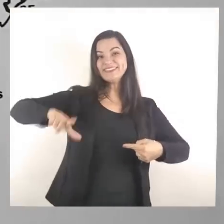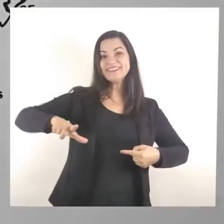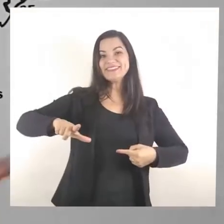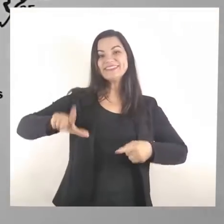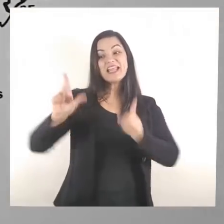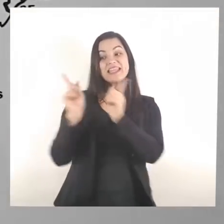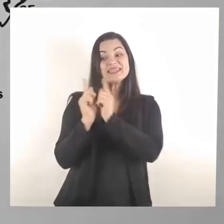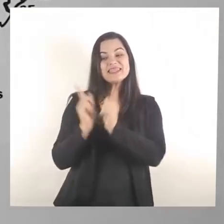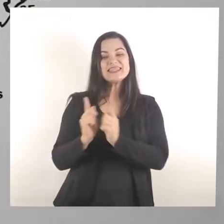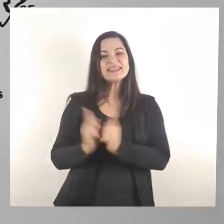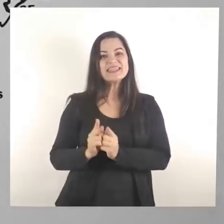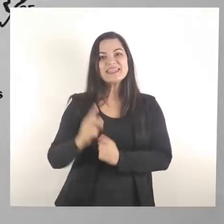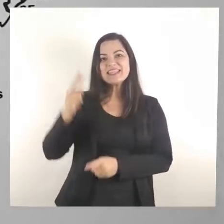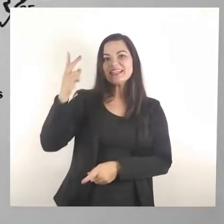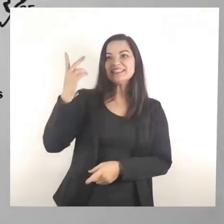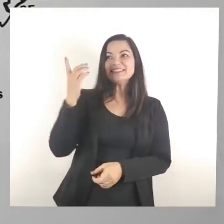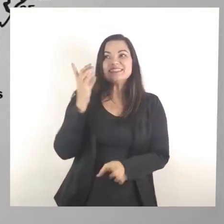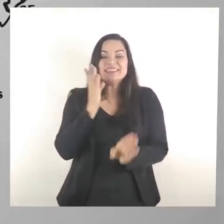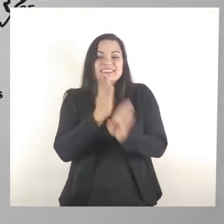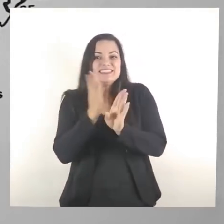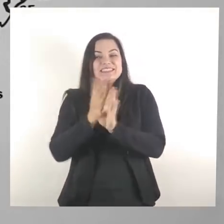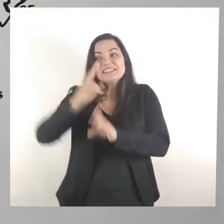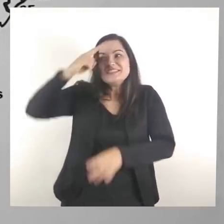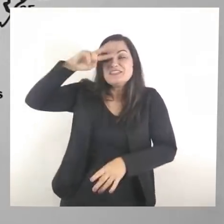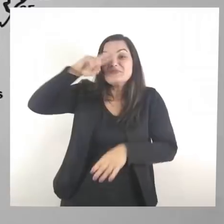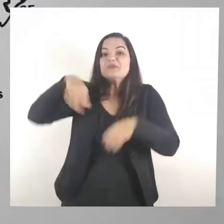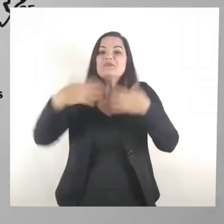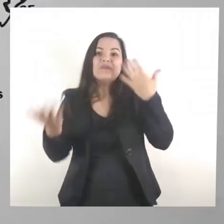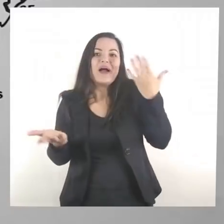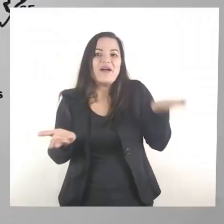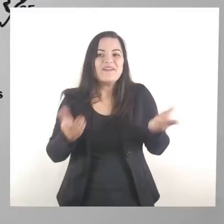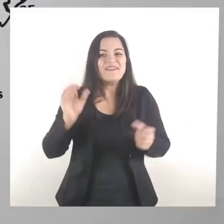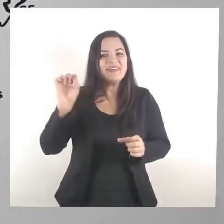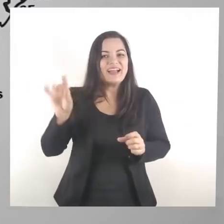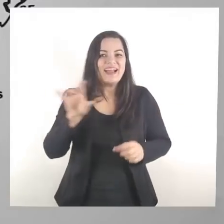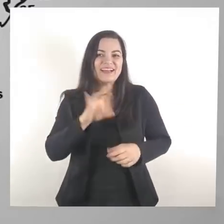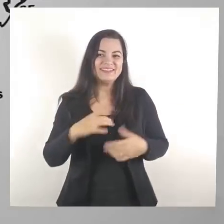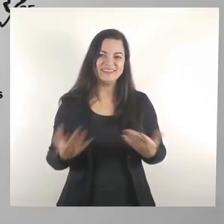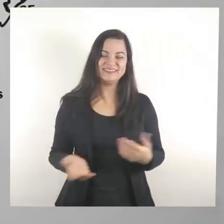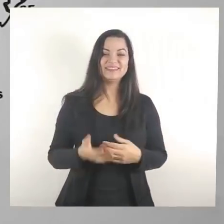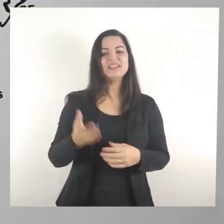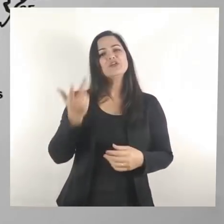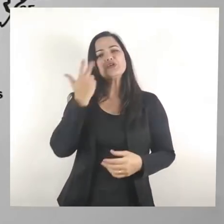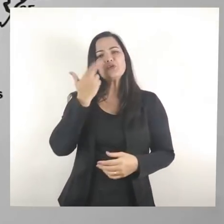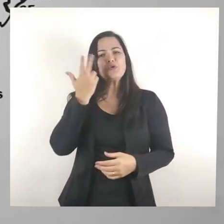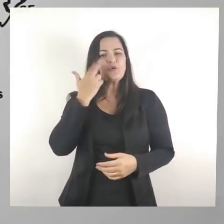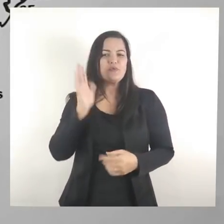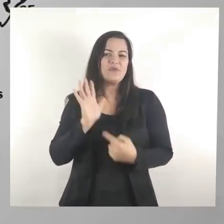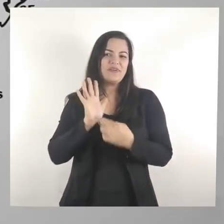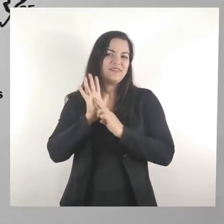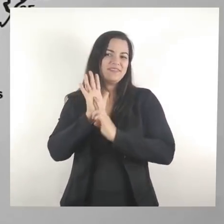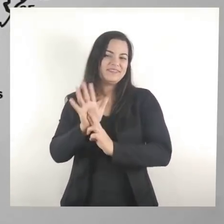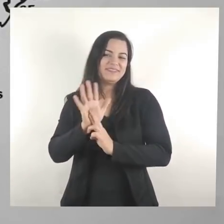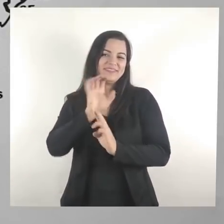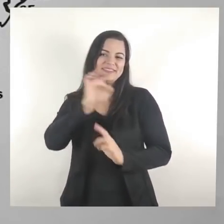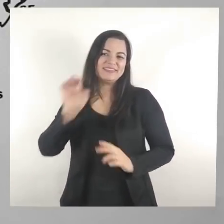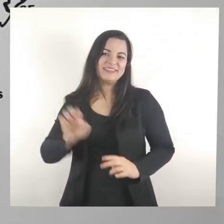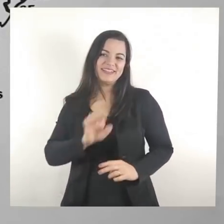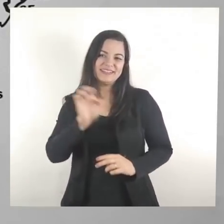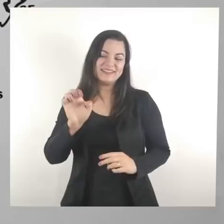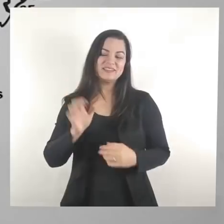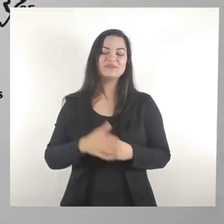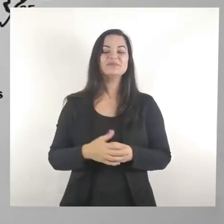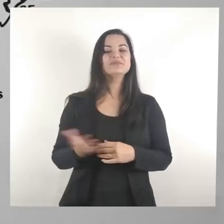essas siglas que aparecem nos mapas que são tão comuns para representar aí os estados que nós temos no